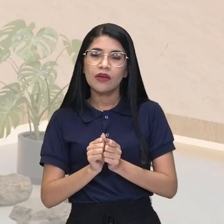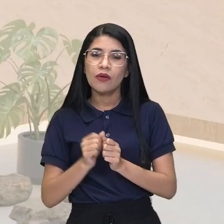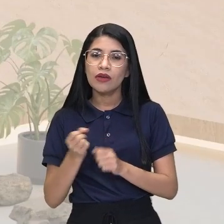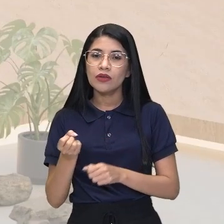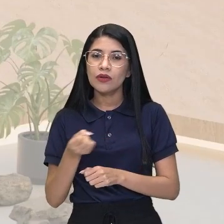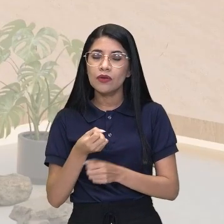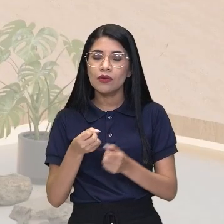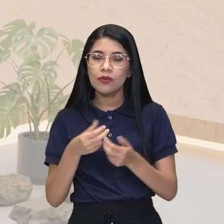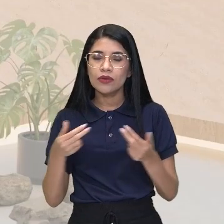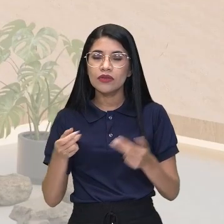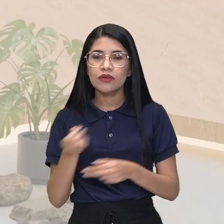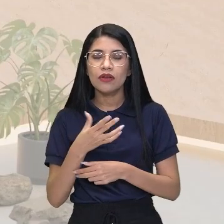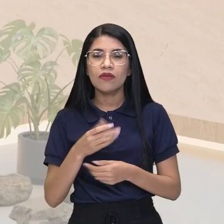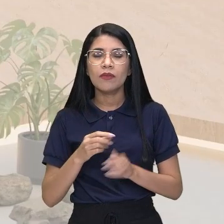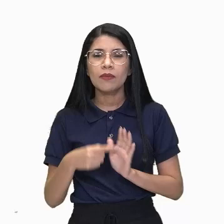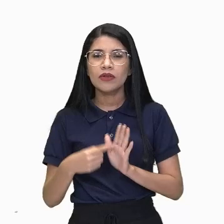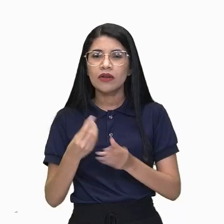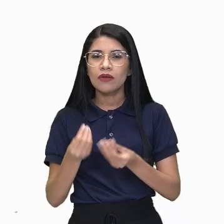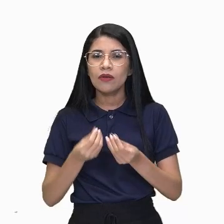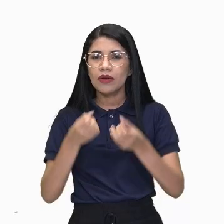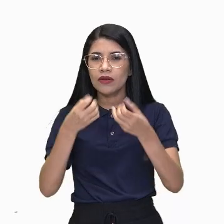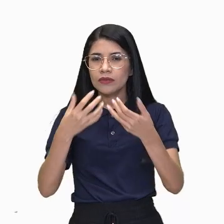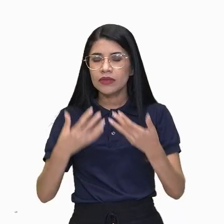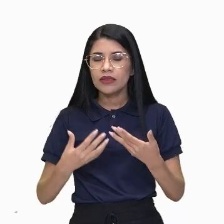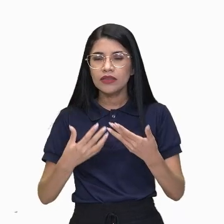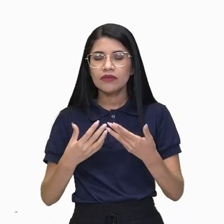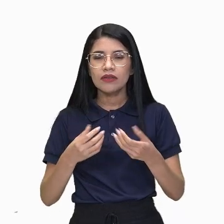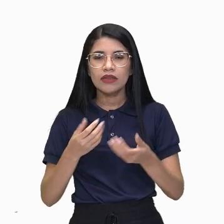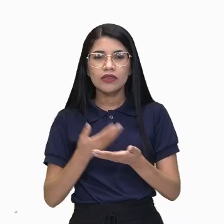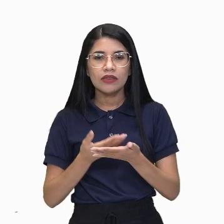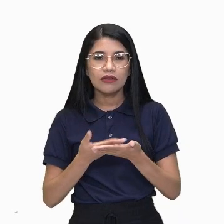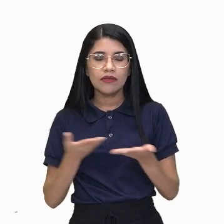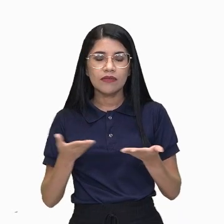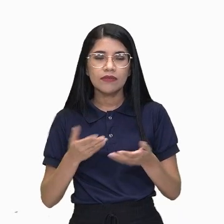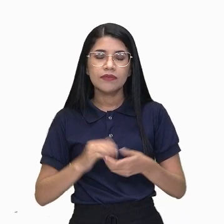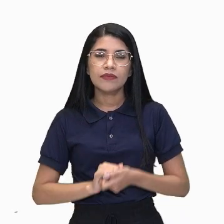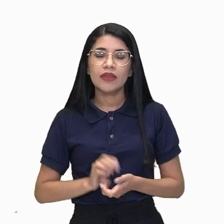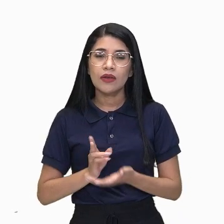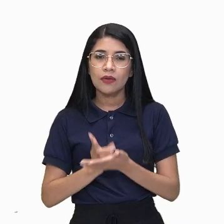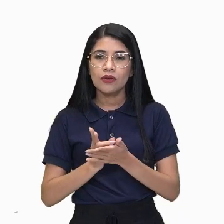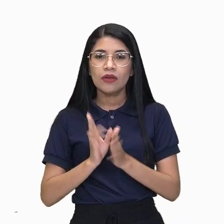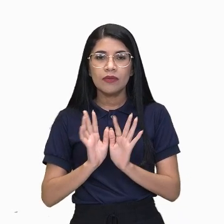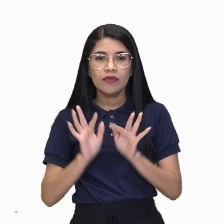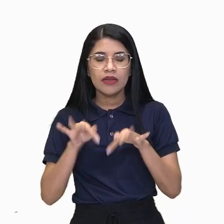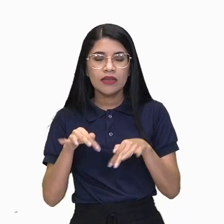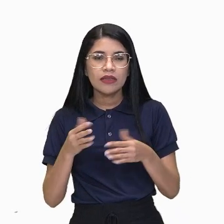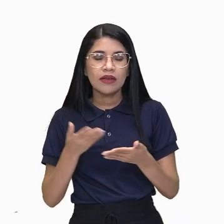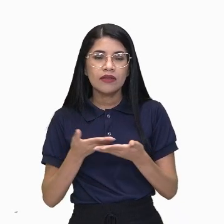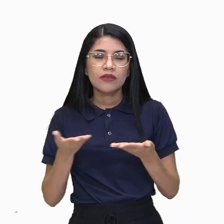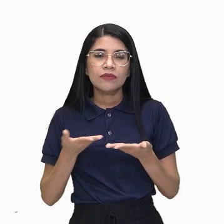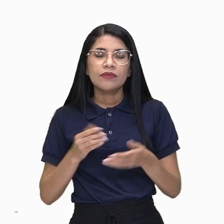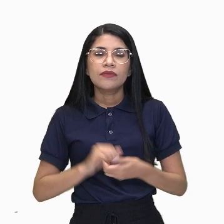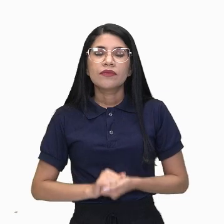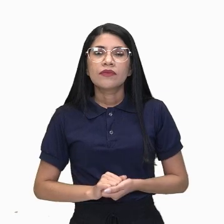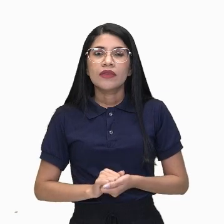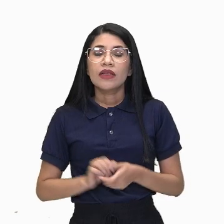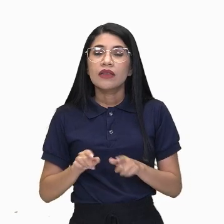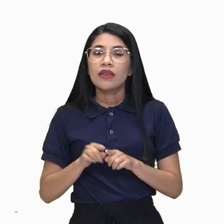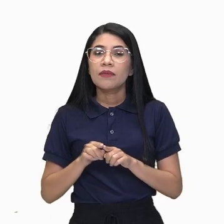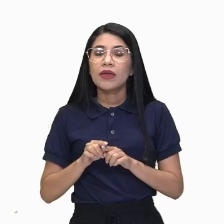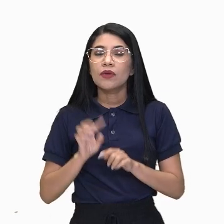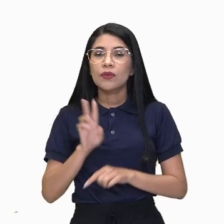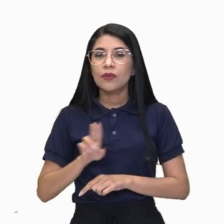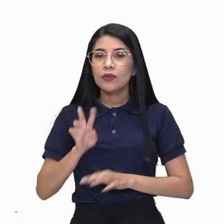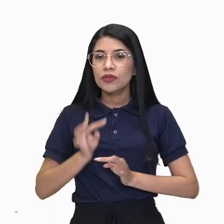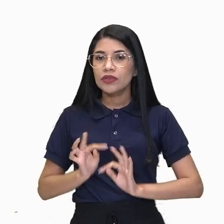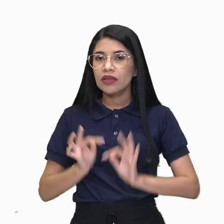isso aí para retratar um pouco o que a gente está falando aqui. Continuando nas perspectivas, né, para a gente já ir finalizando aqui, nós temos também a questão do uso das